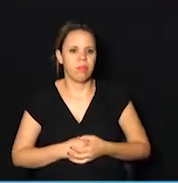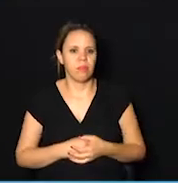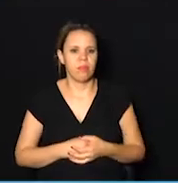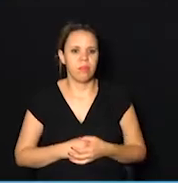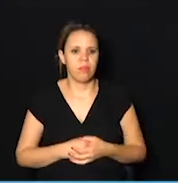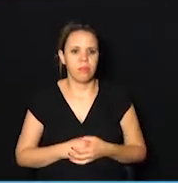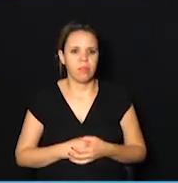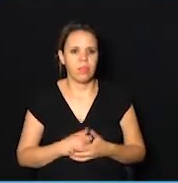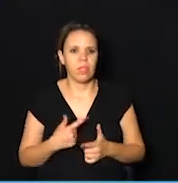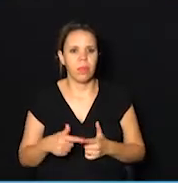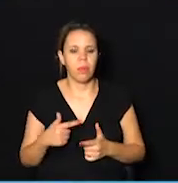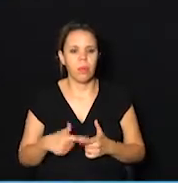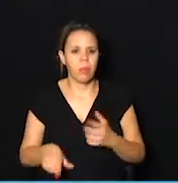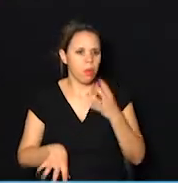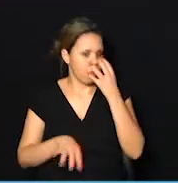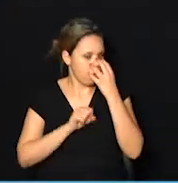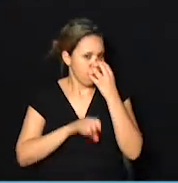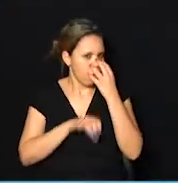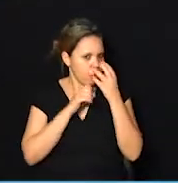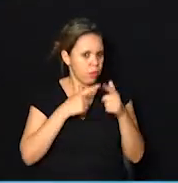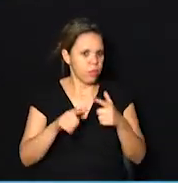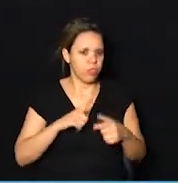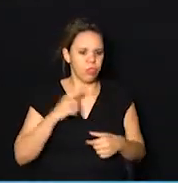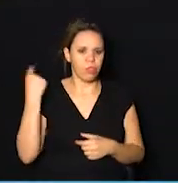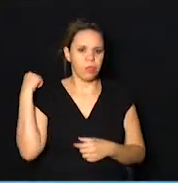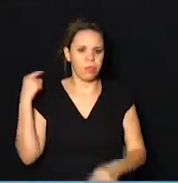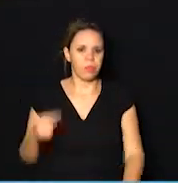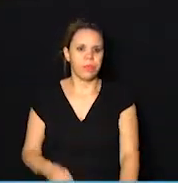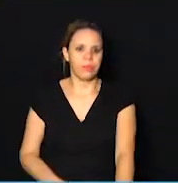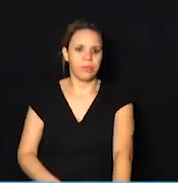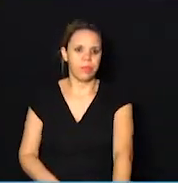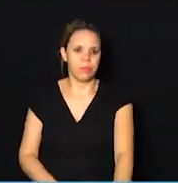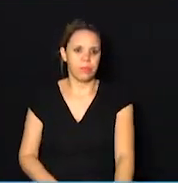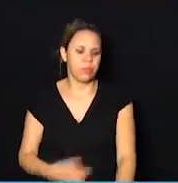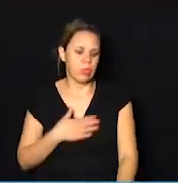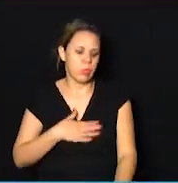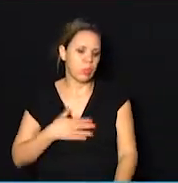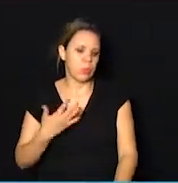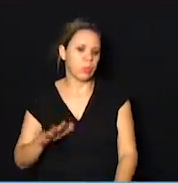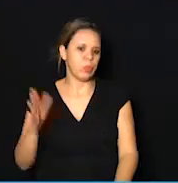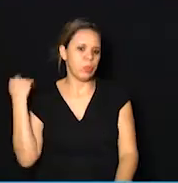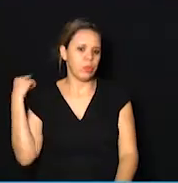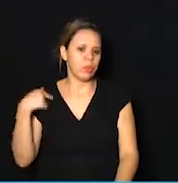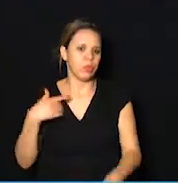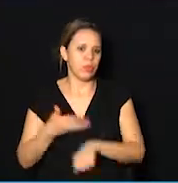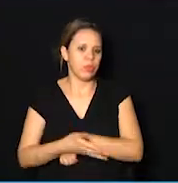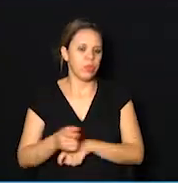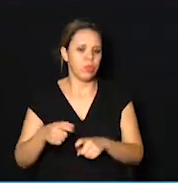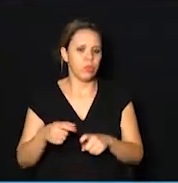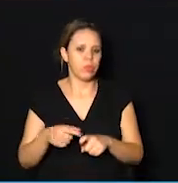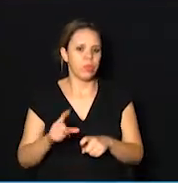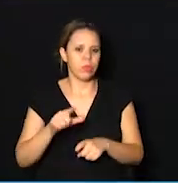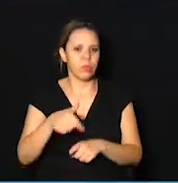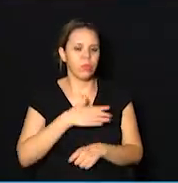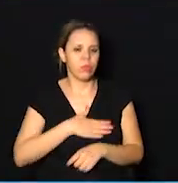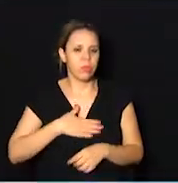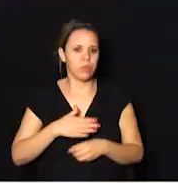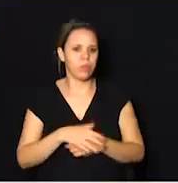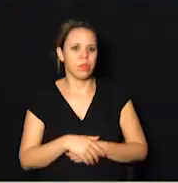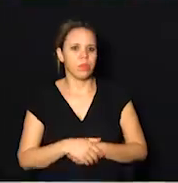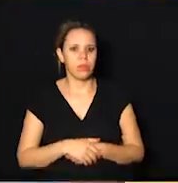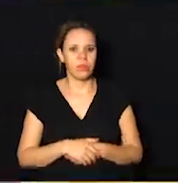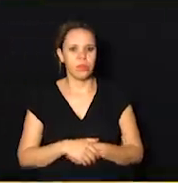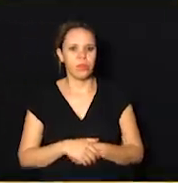foi um problema respiratório que eu tive na verdade não foi não opção de gosto entrei por ordem médica depois peguei o